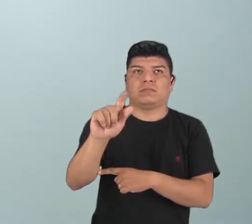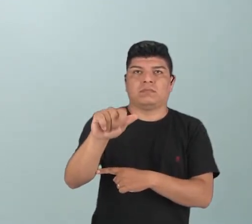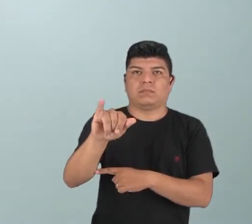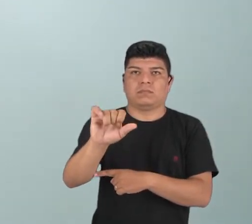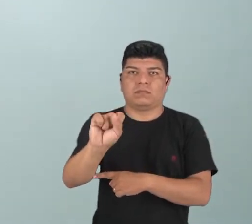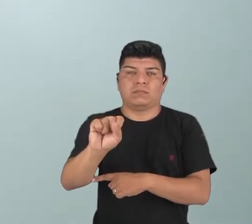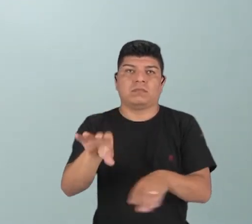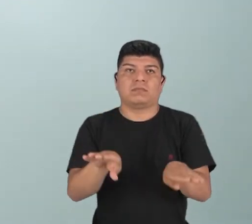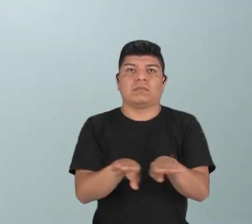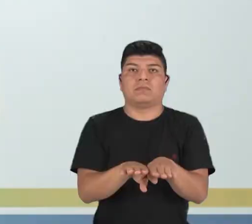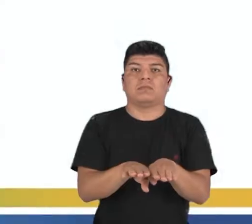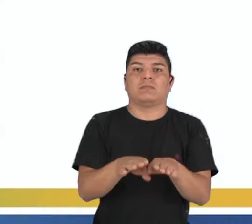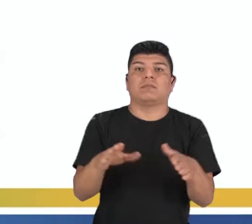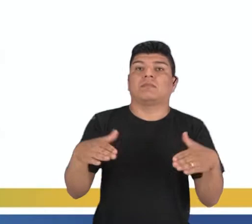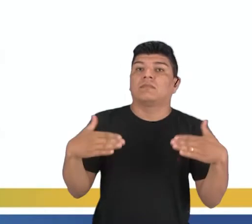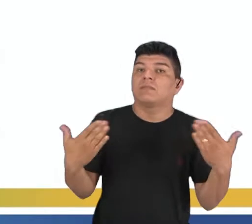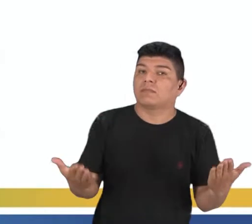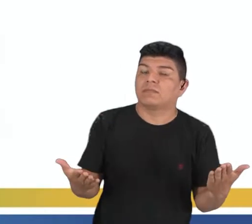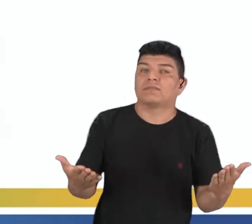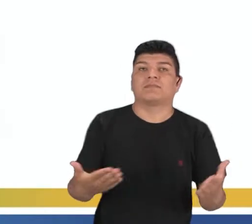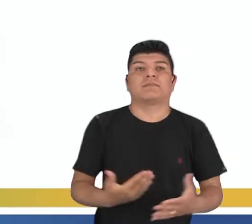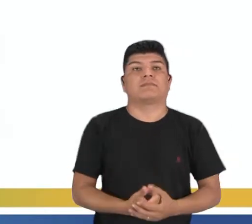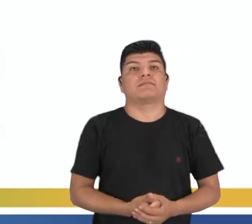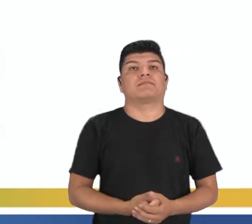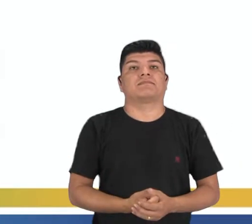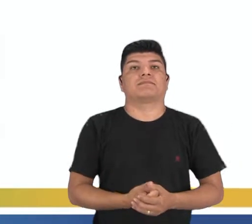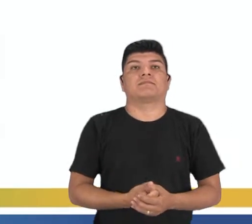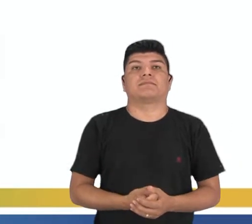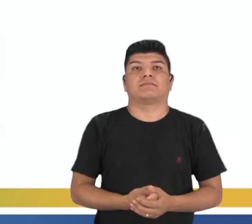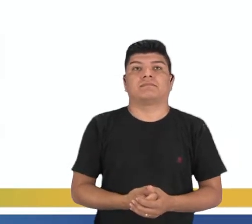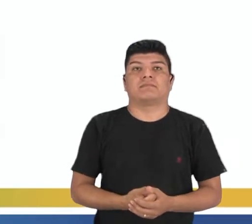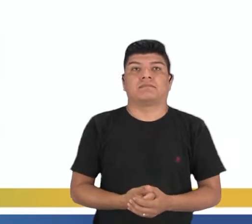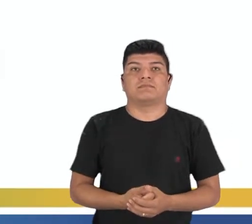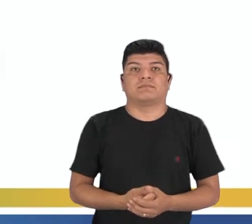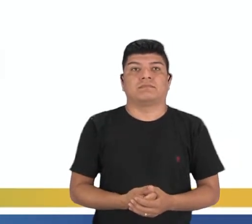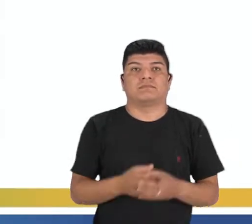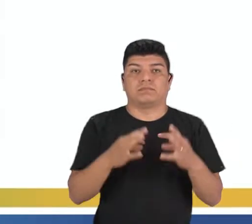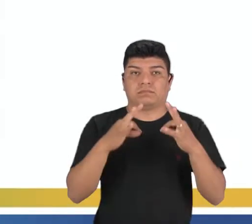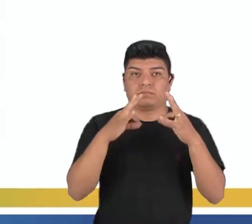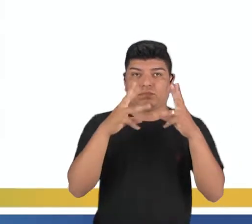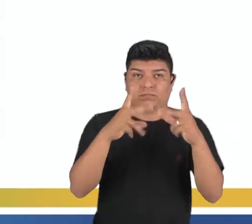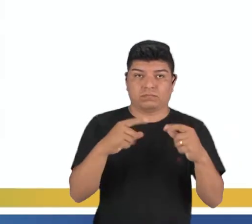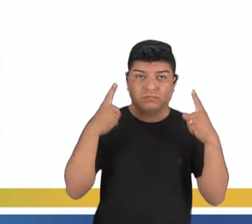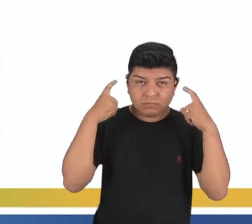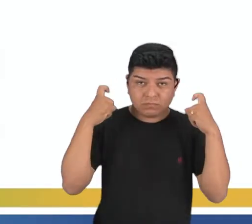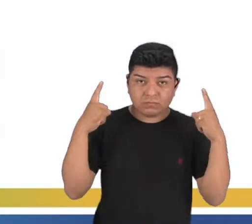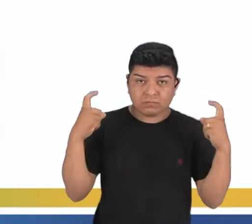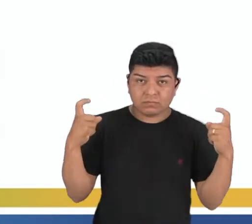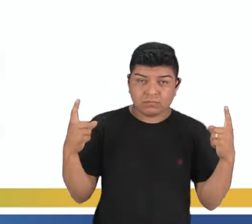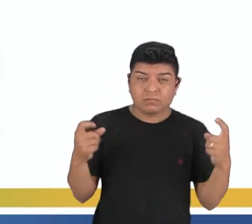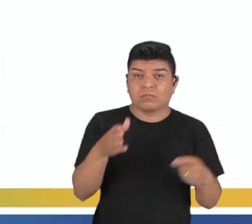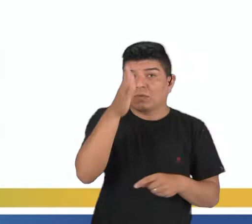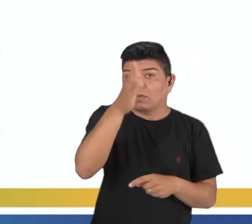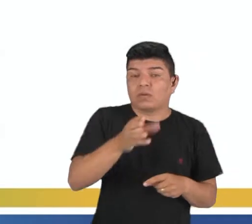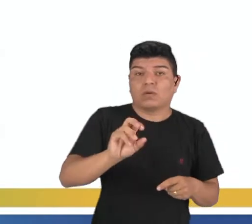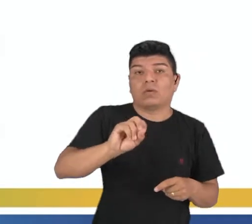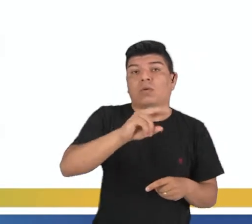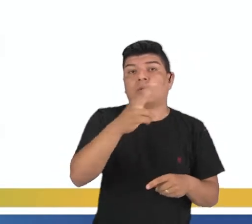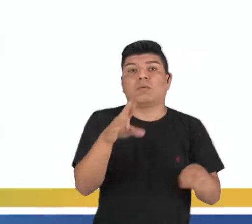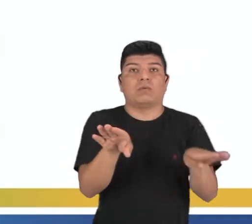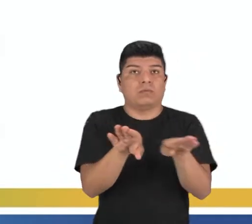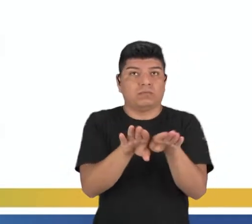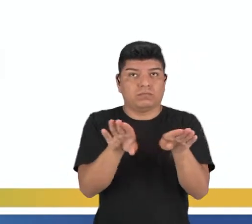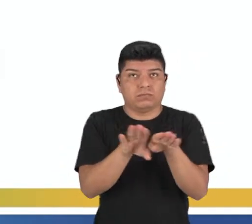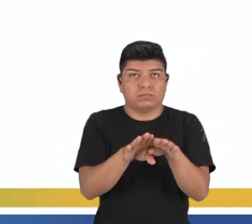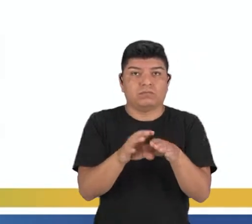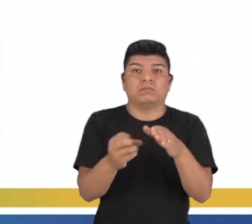sons artificiais? Vamos lá, acompanha comigo. A todos os sons que direta ou